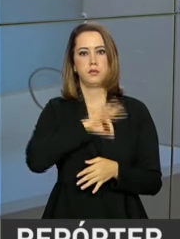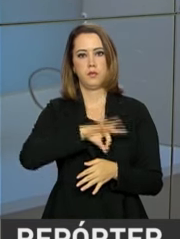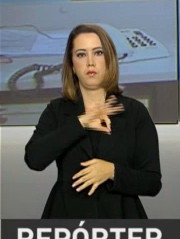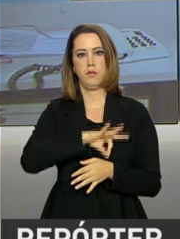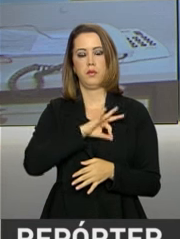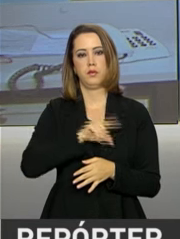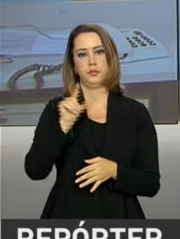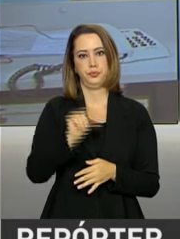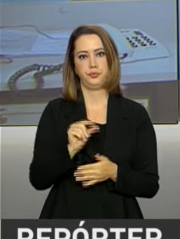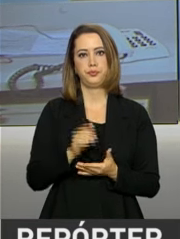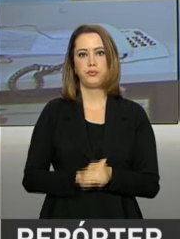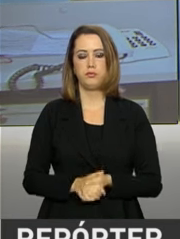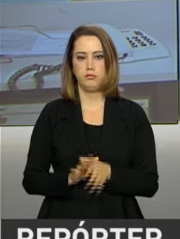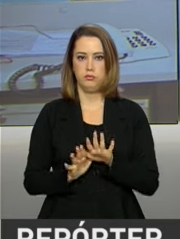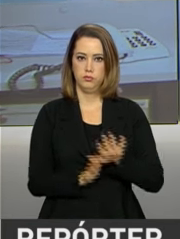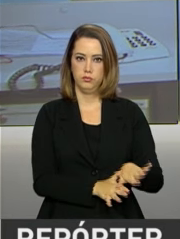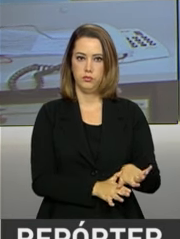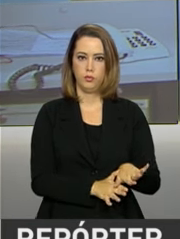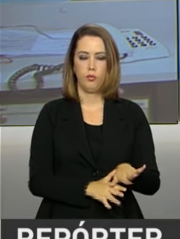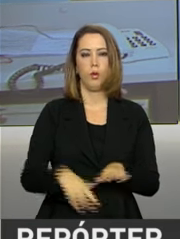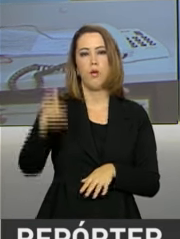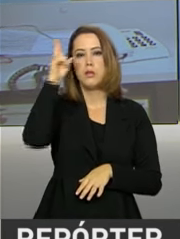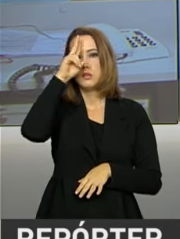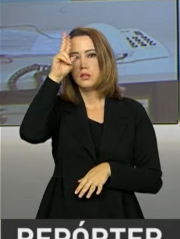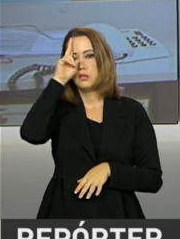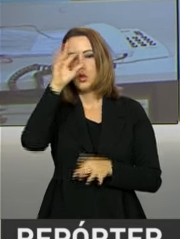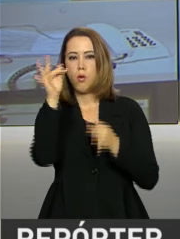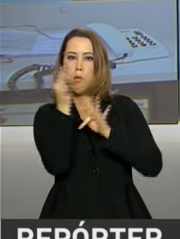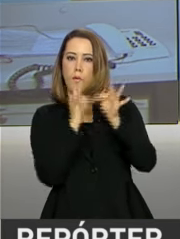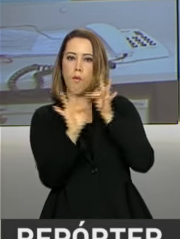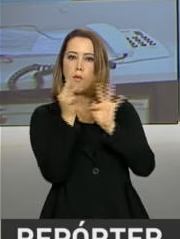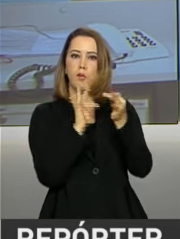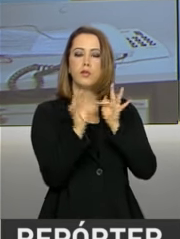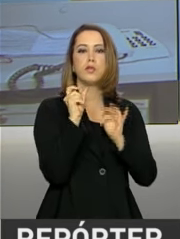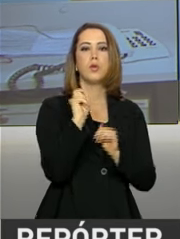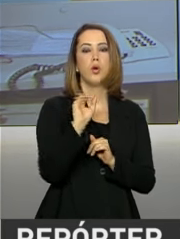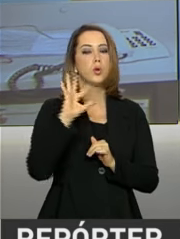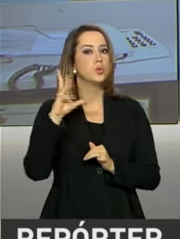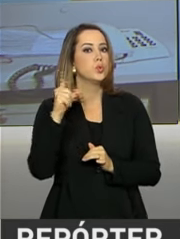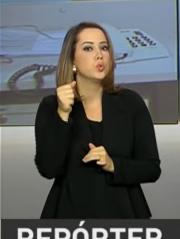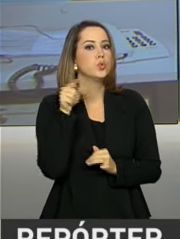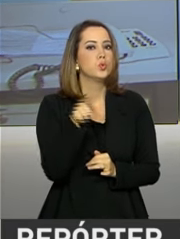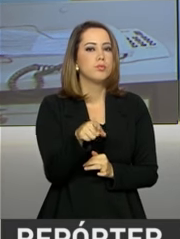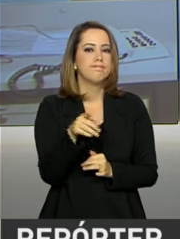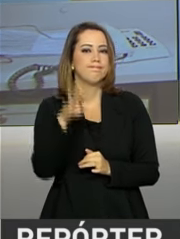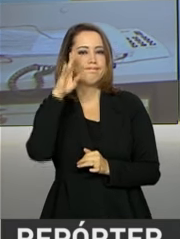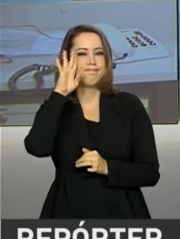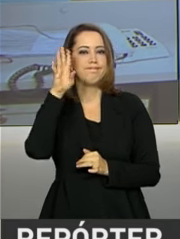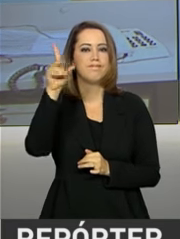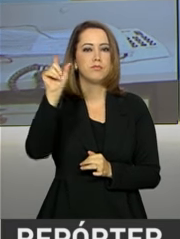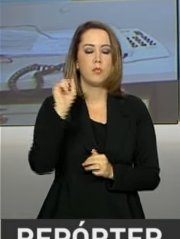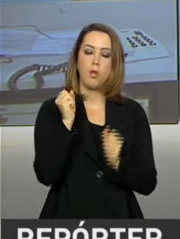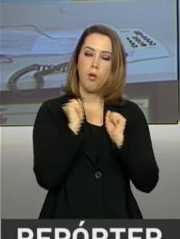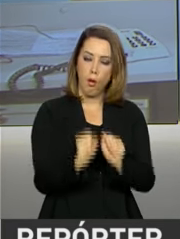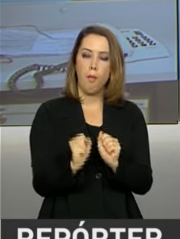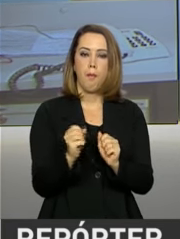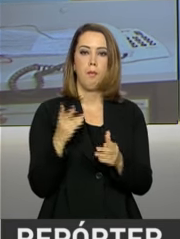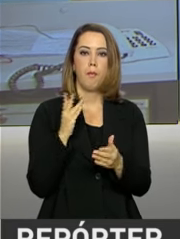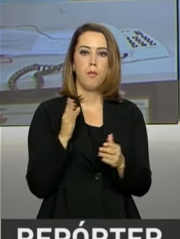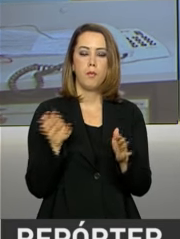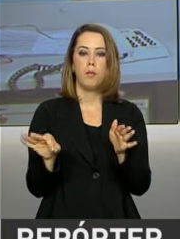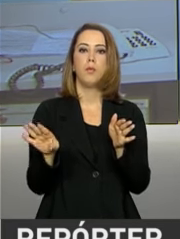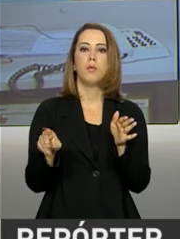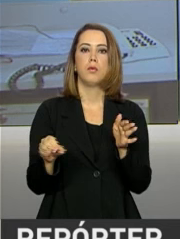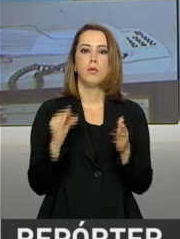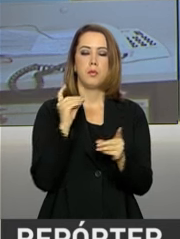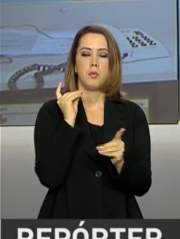pessoa. Contos, histórias, lendas folclóricas. Toda essa magia pode ser encontrada em livrarias ou